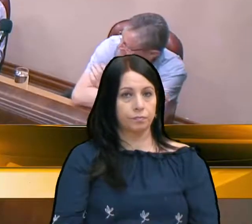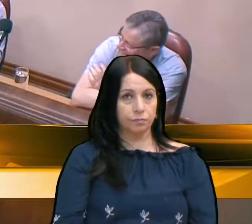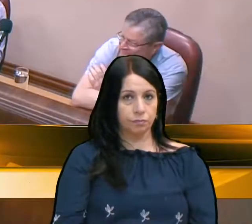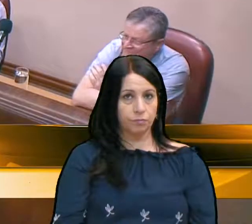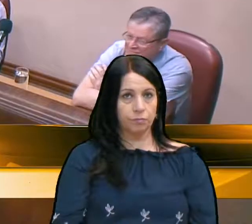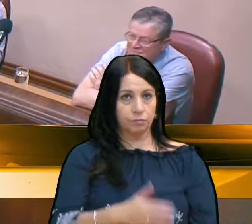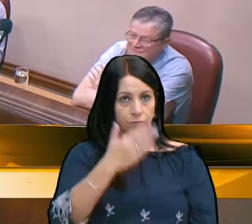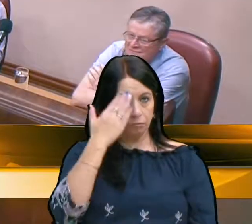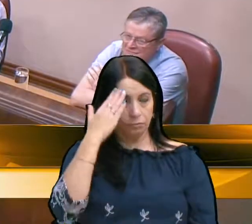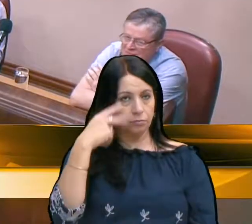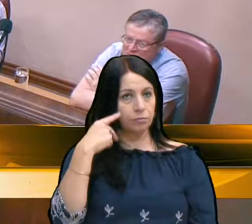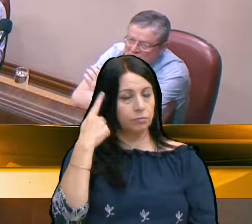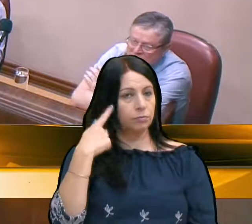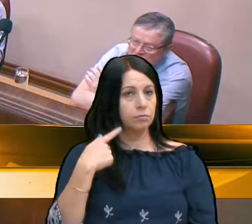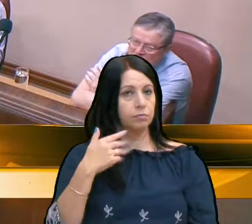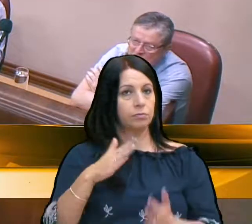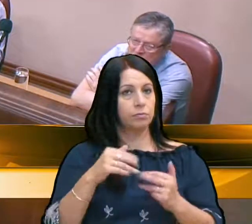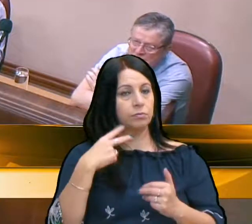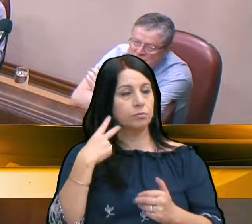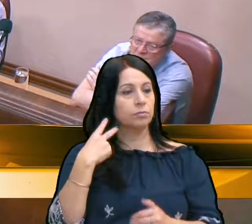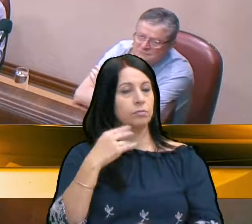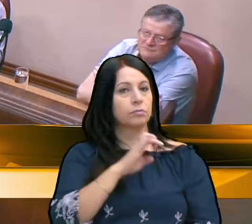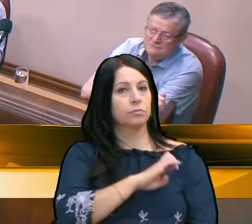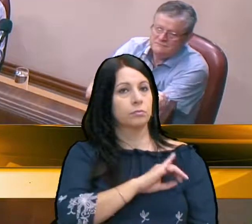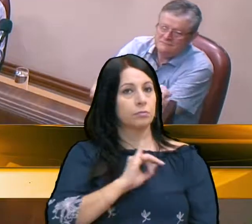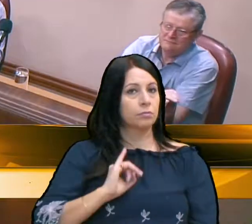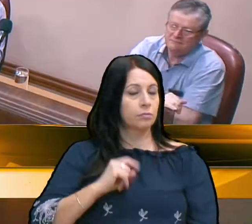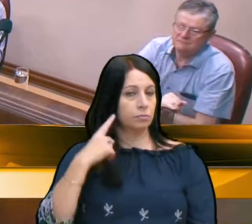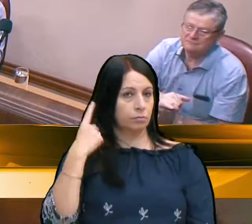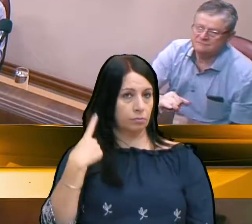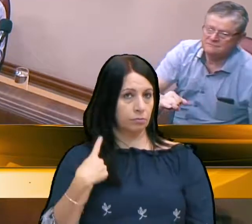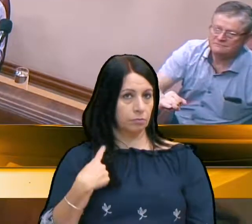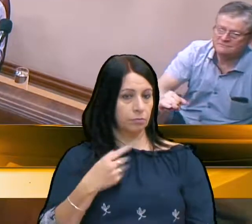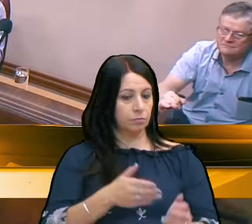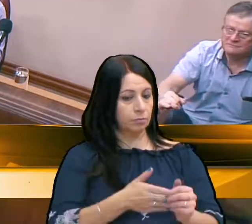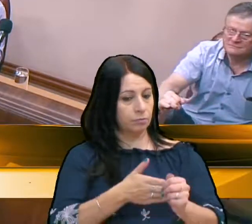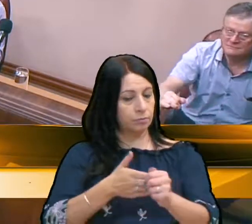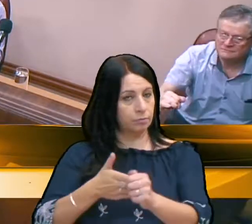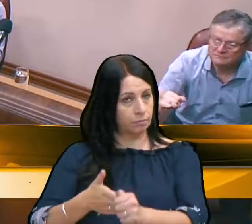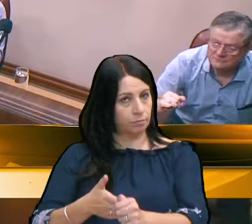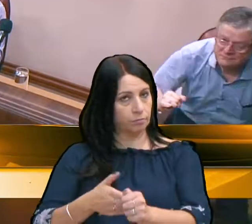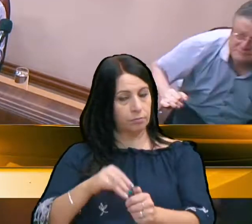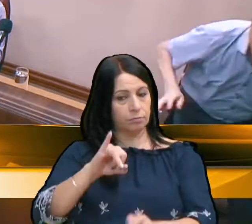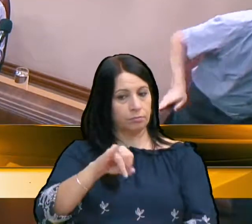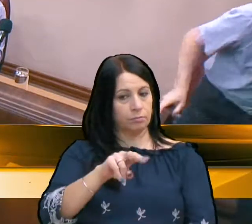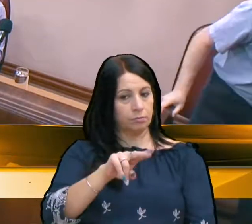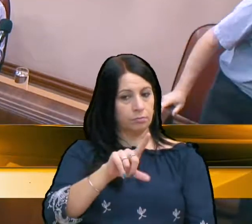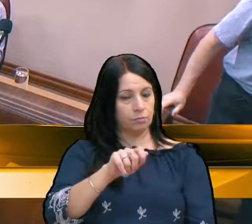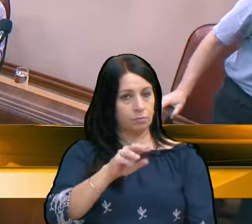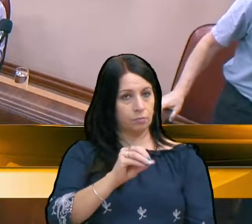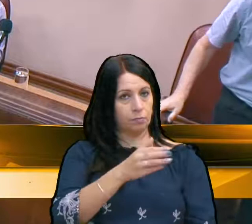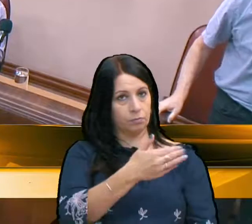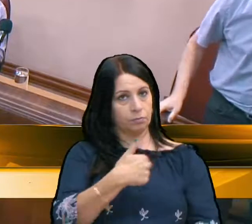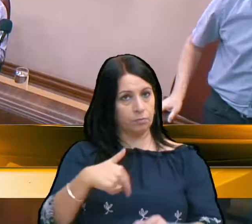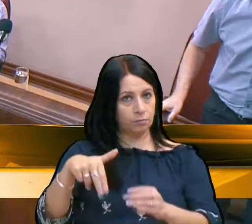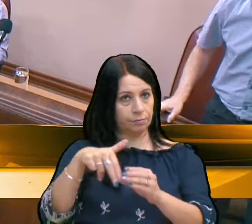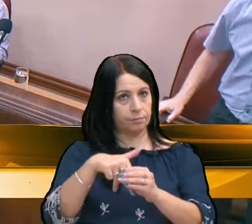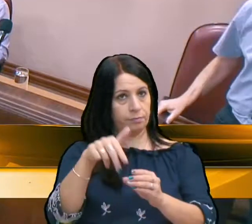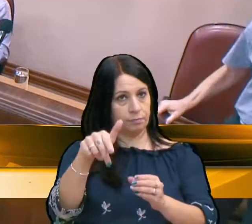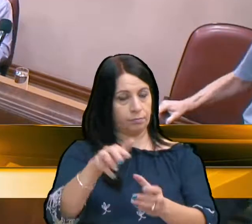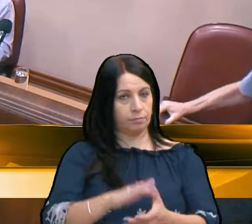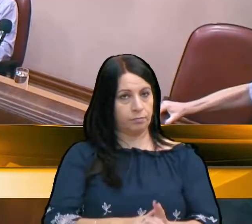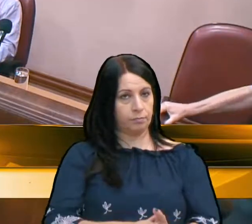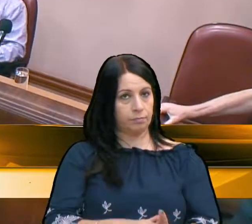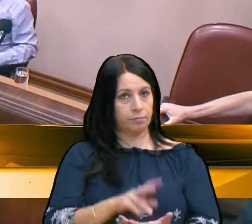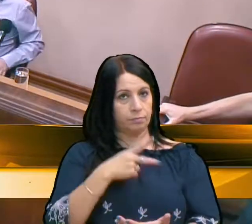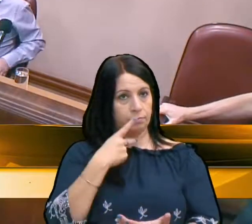Obrigado, vereadora Gladys. Solicito aos vereadores Edi Carlos, vereadora Denise Pessoa, que acompanhem o Juliano Balgarten até a tribuna para